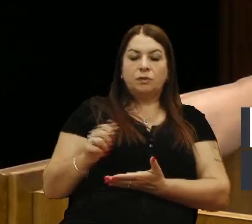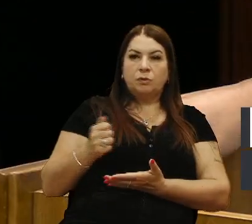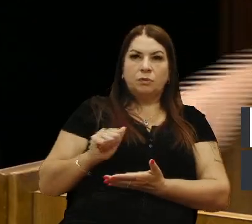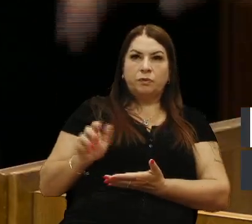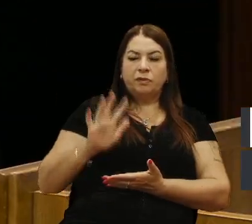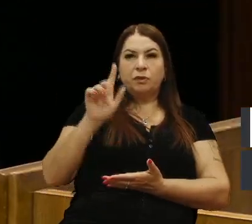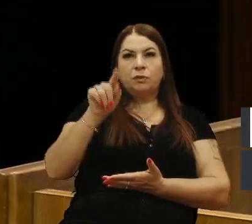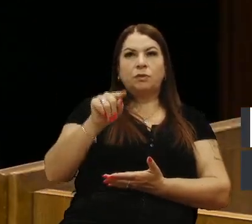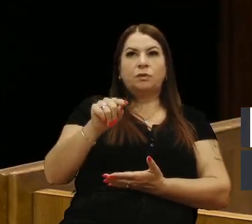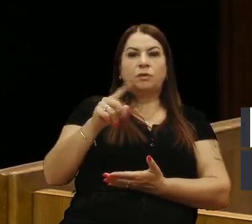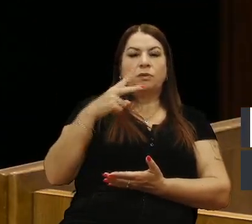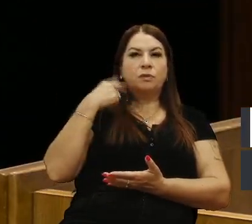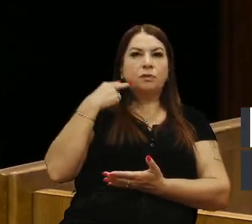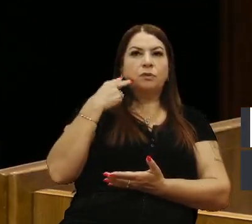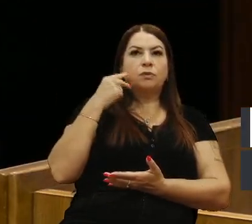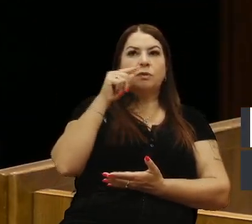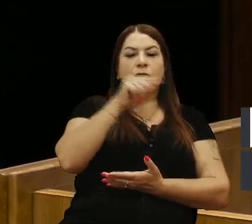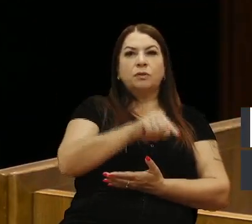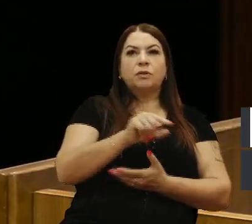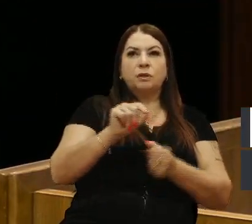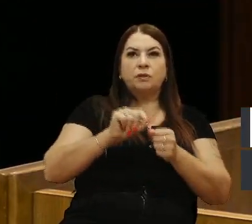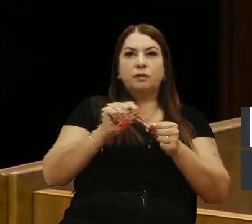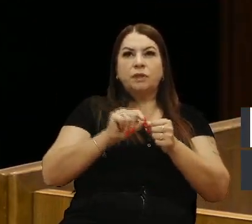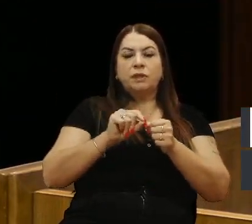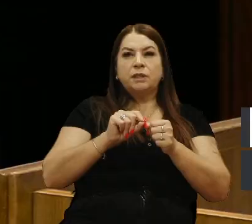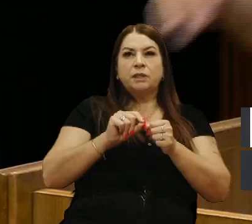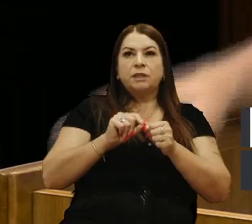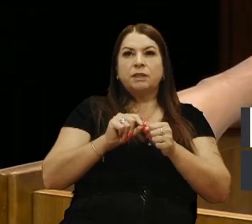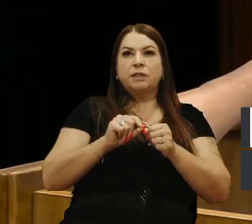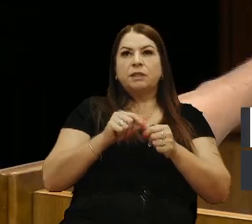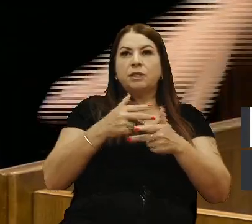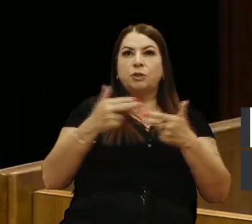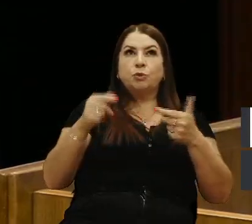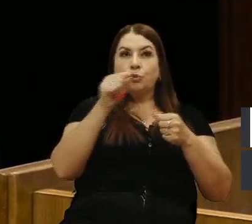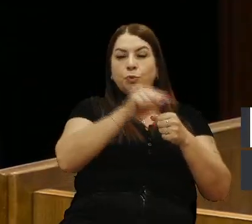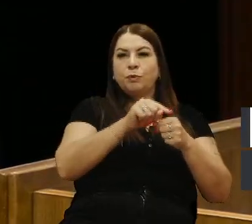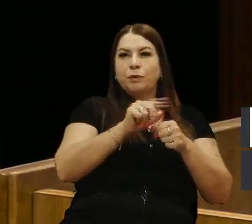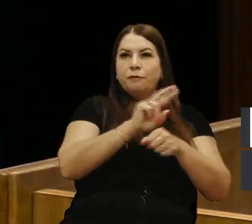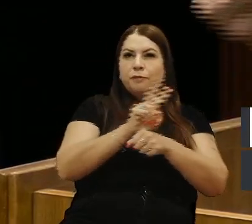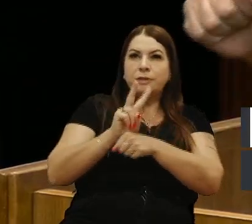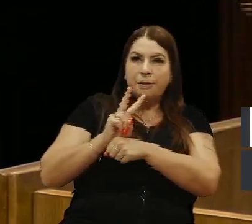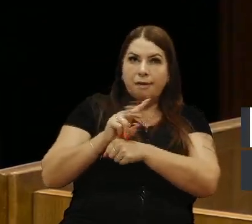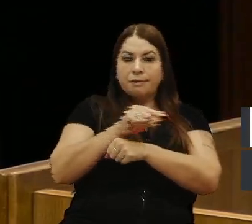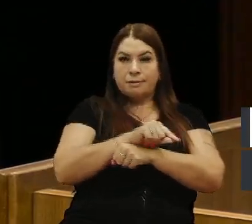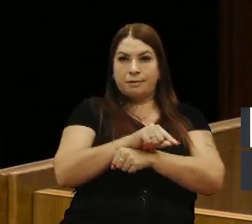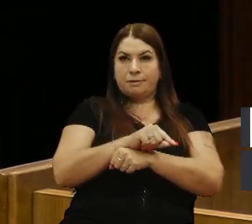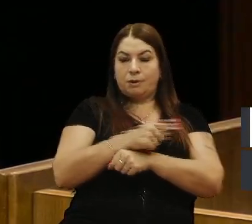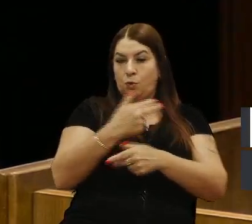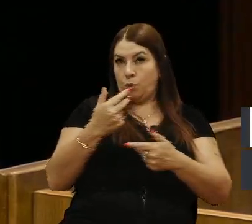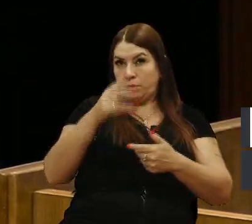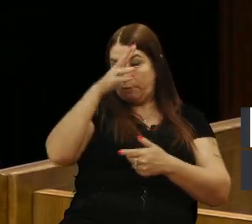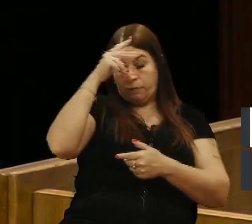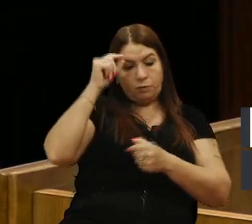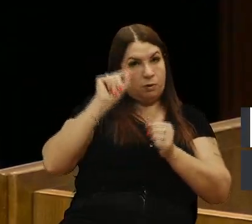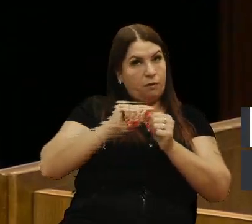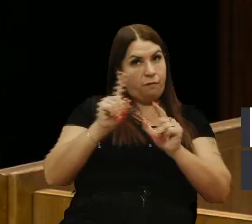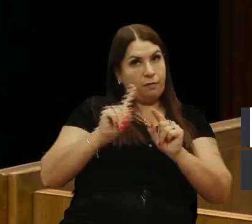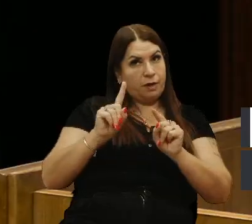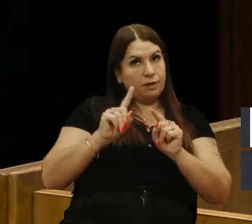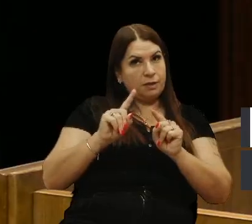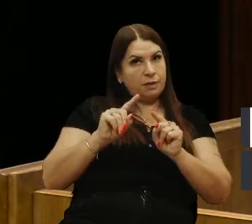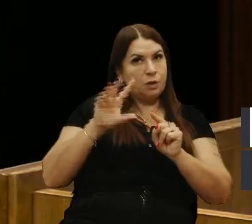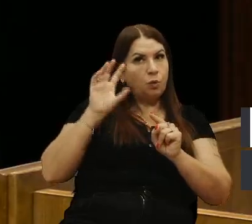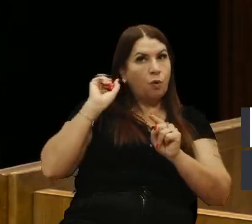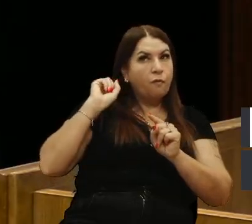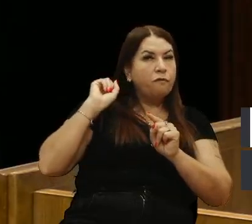valores, vereadores que foram lá fazer um ato tão infracional, fiscalizar, coisa que a prefeitura não fez. Soube, ouvi